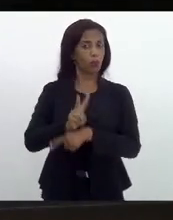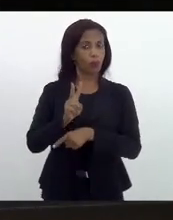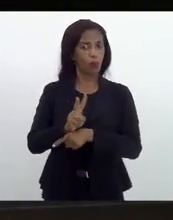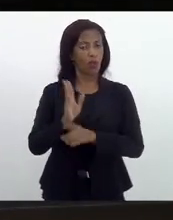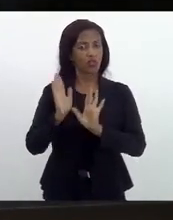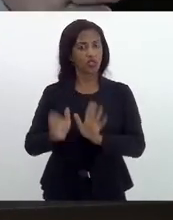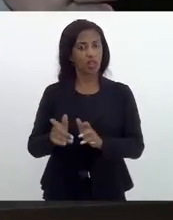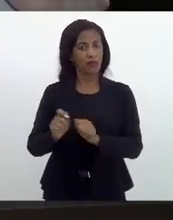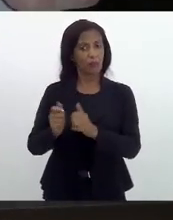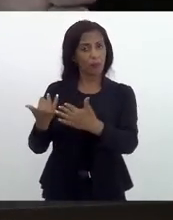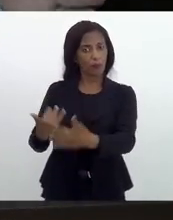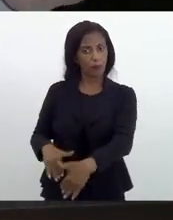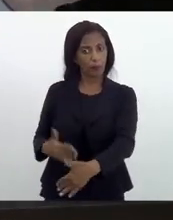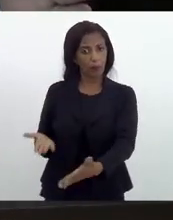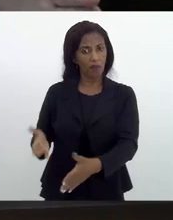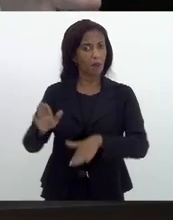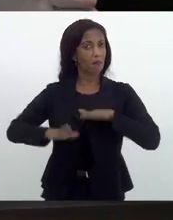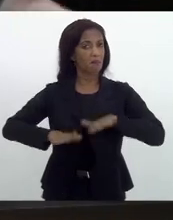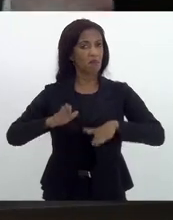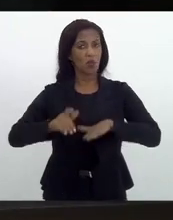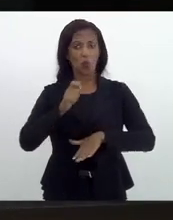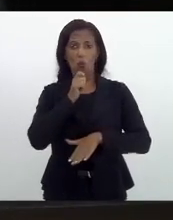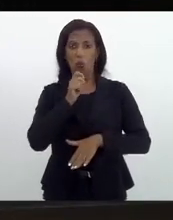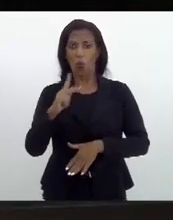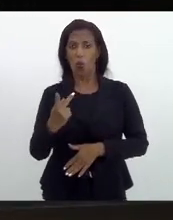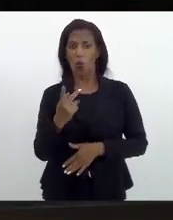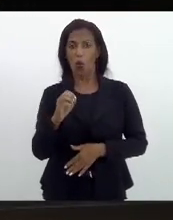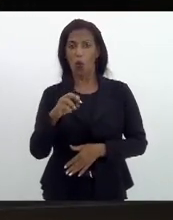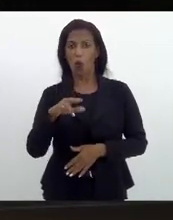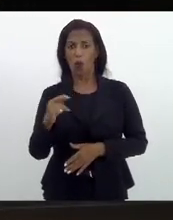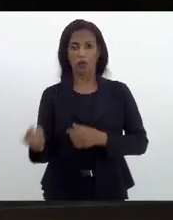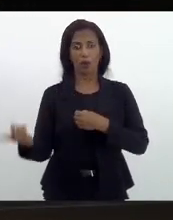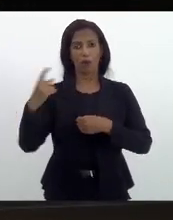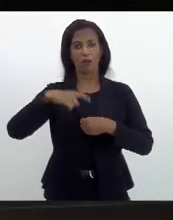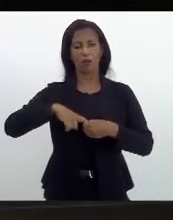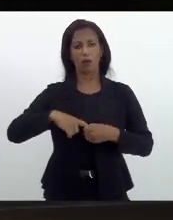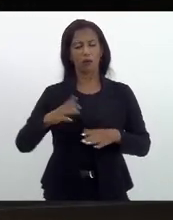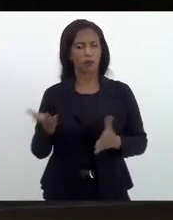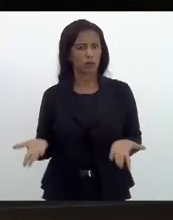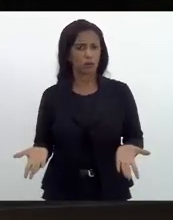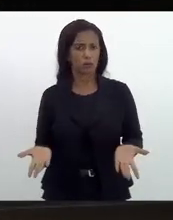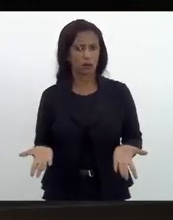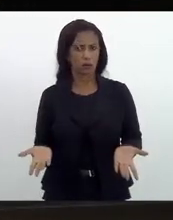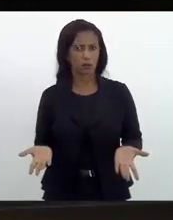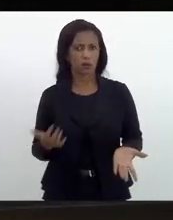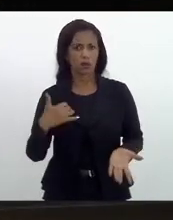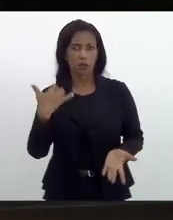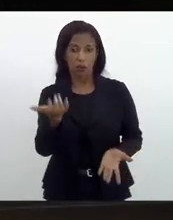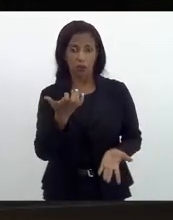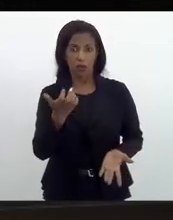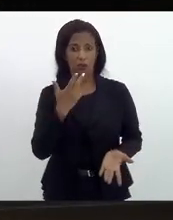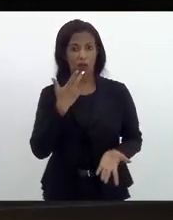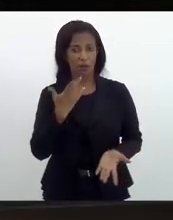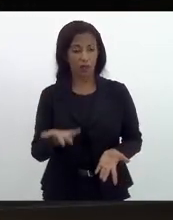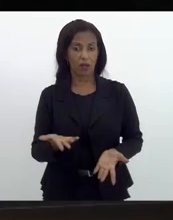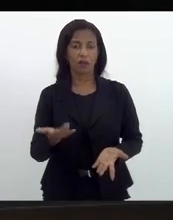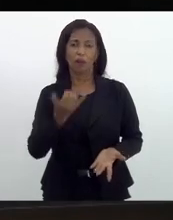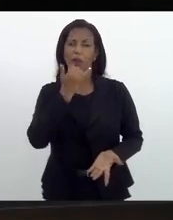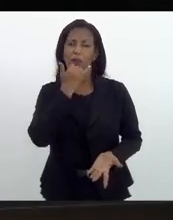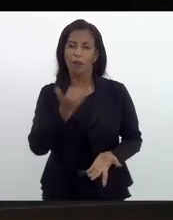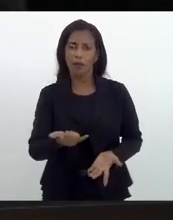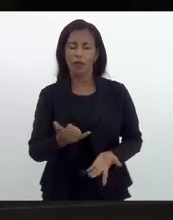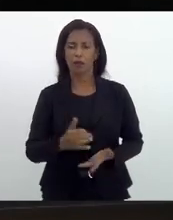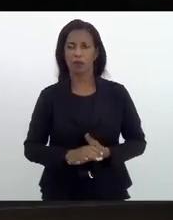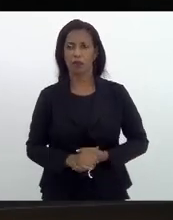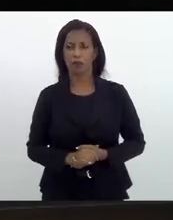vez feita a prova, mesmo que não haja homologação, homologação volta. Então, eu quero dizer o seguinte, se eu não me fiz entender, peço perdão, vossa